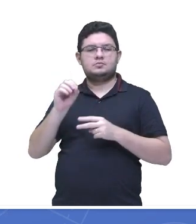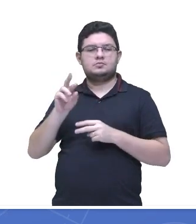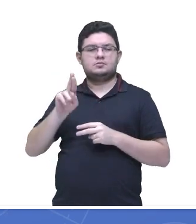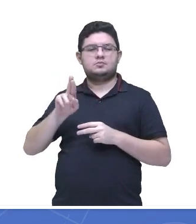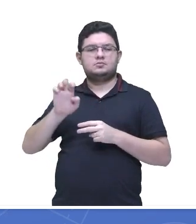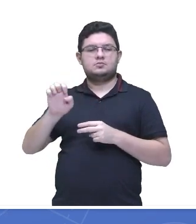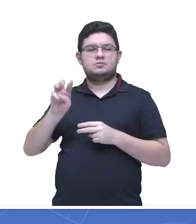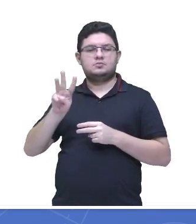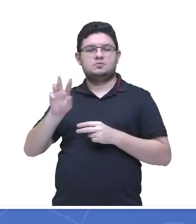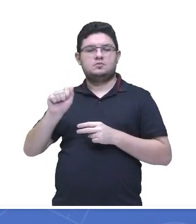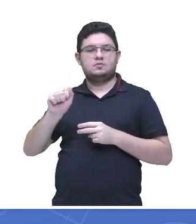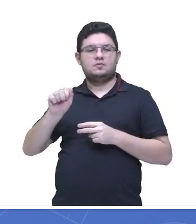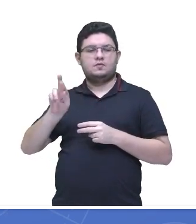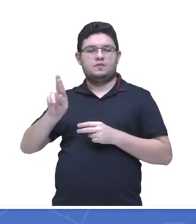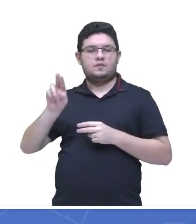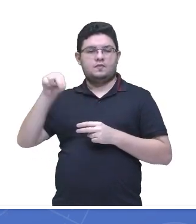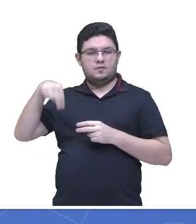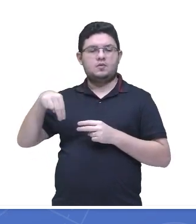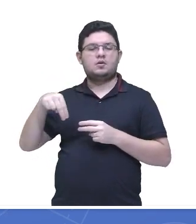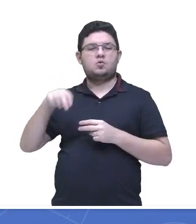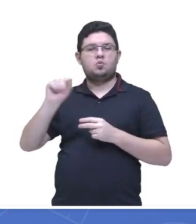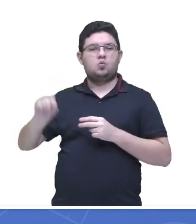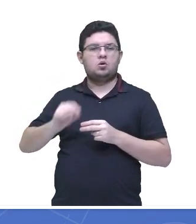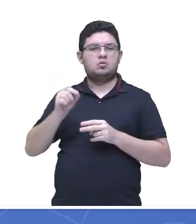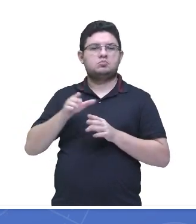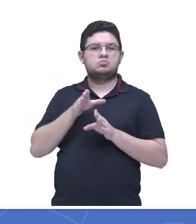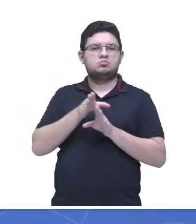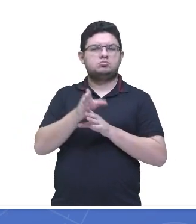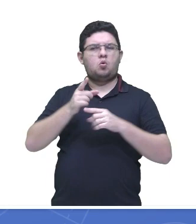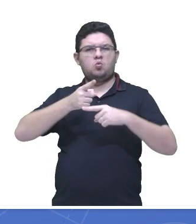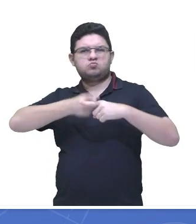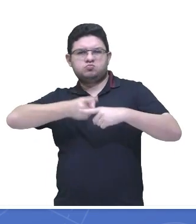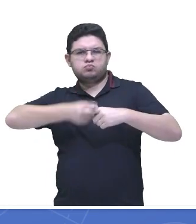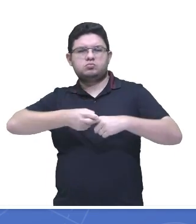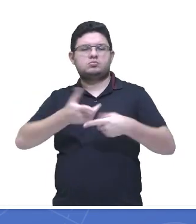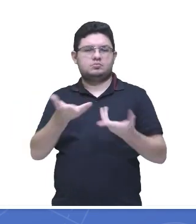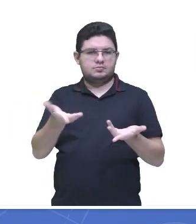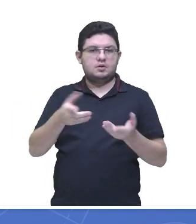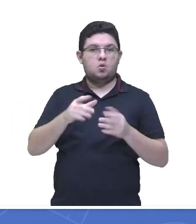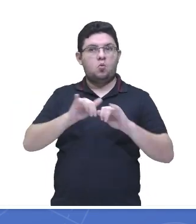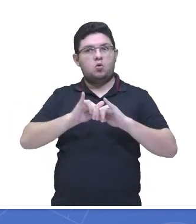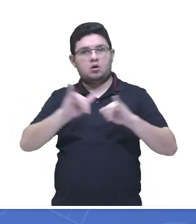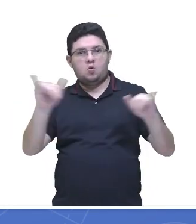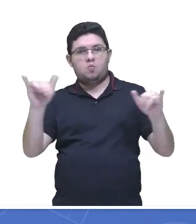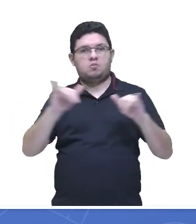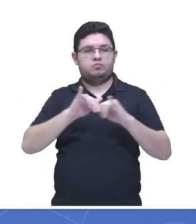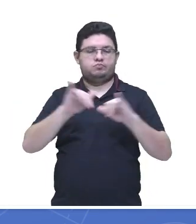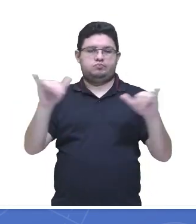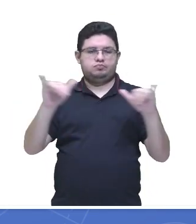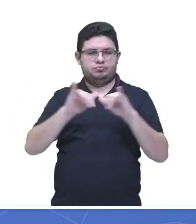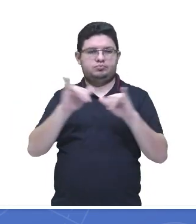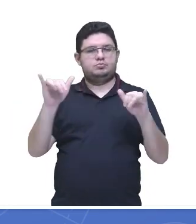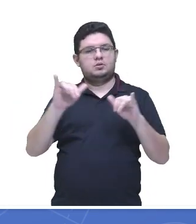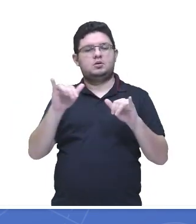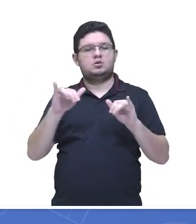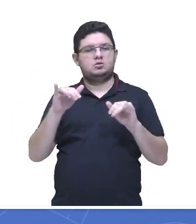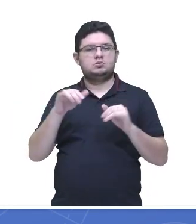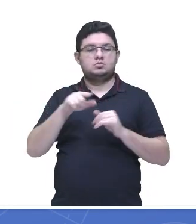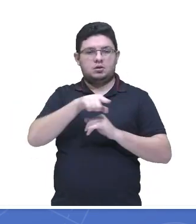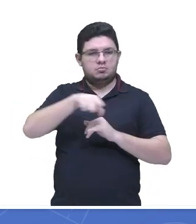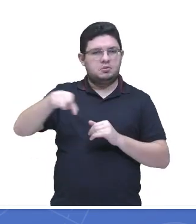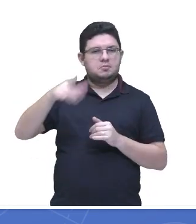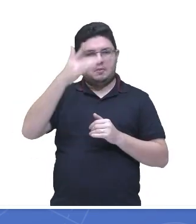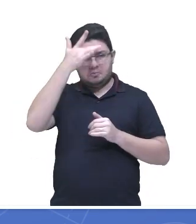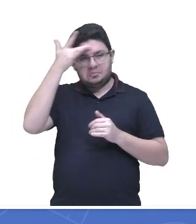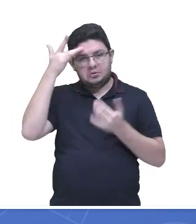Forward significa advertir antes do tempo, dar um aviso, né? Dar um aviso ali, dar um toque para as pessoas, certo?